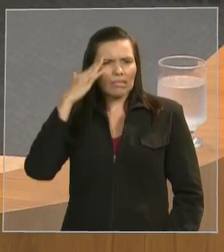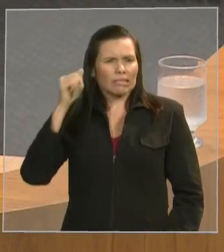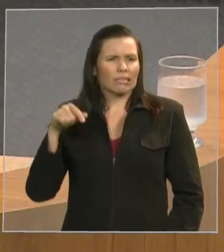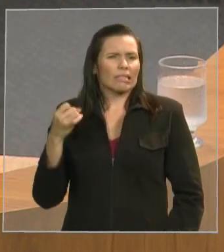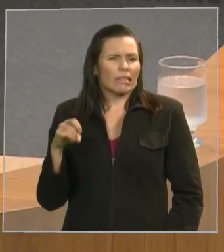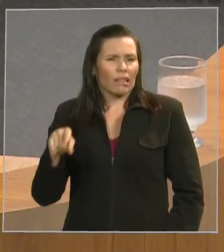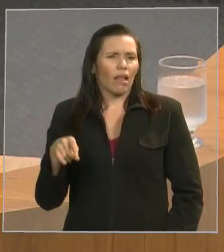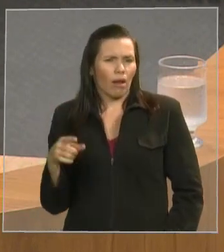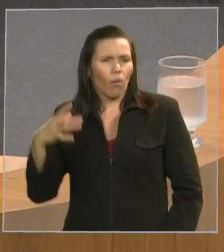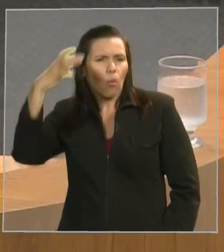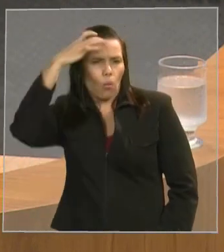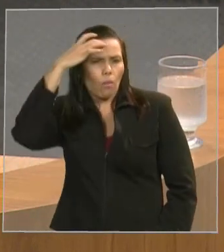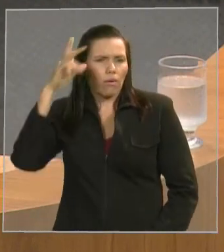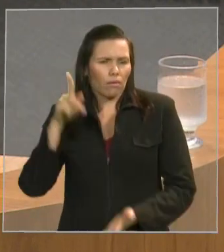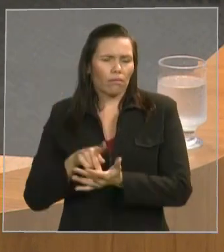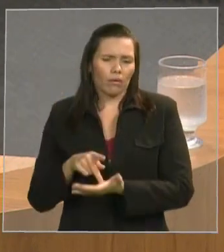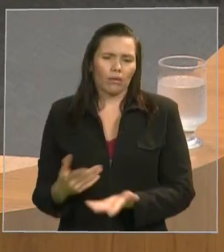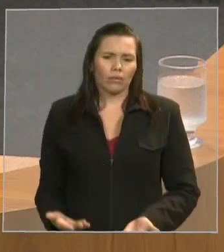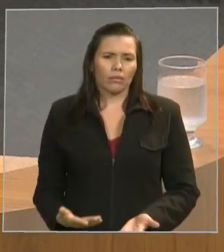Artigo 39,